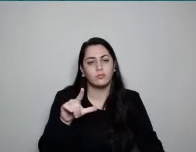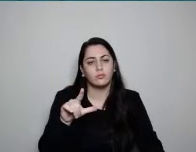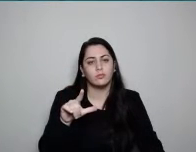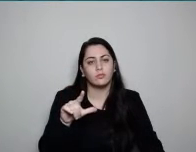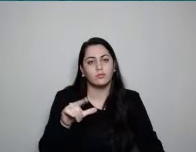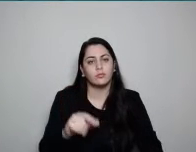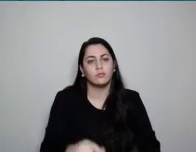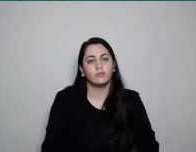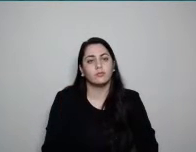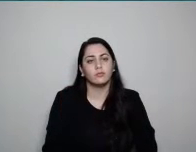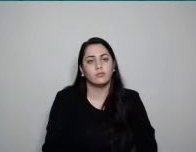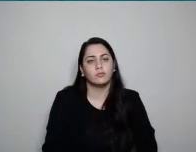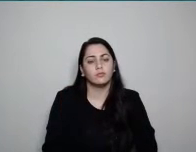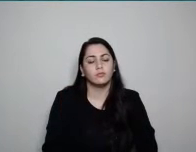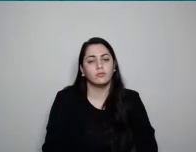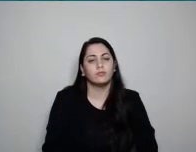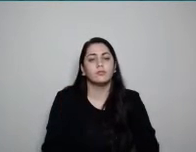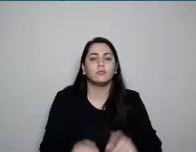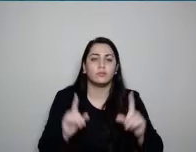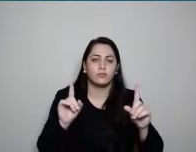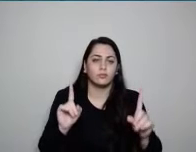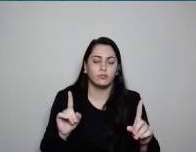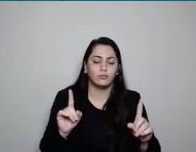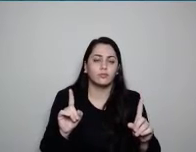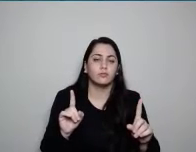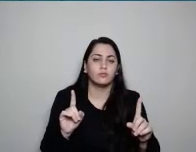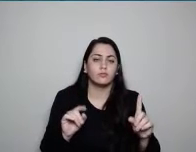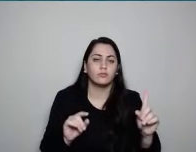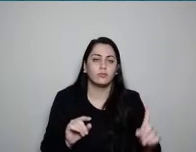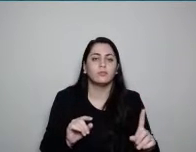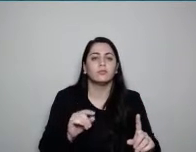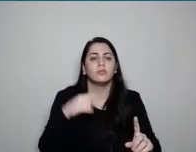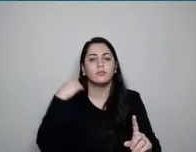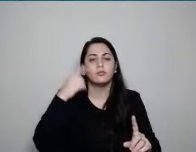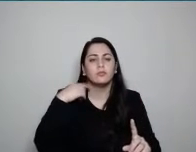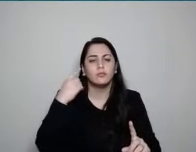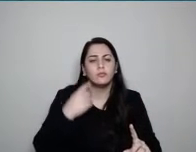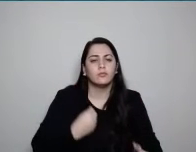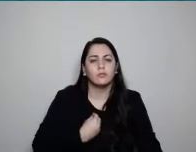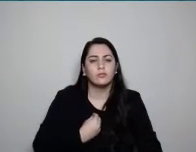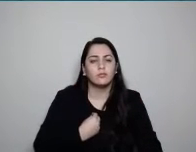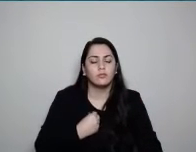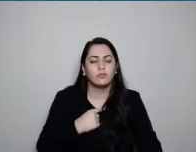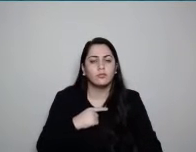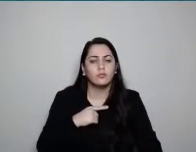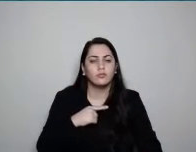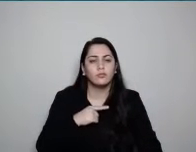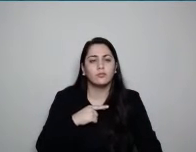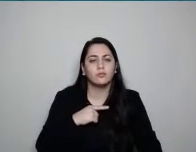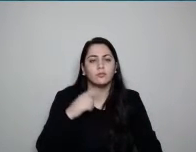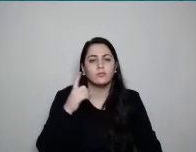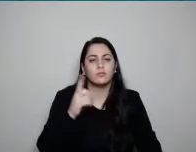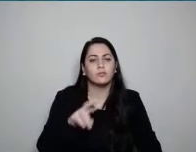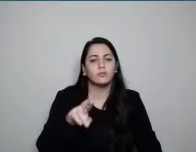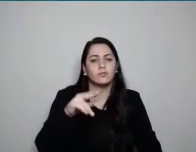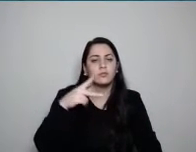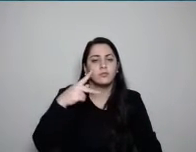o apelado, o advogado está inscrito, é doutora Patrícia de Oliveira. Está